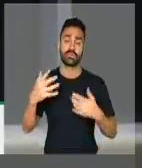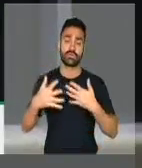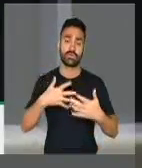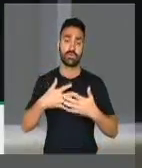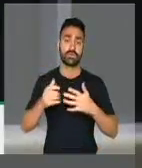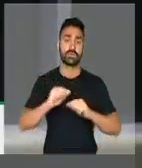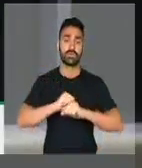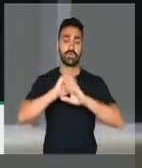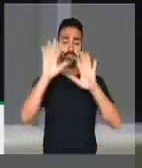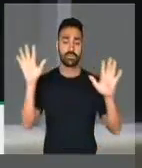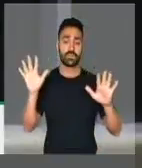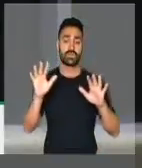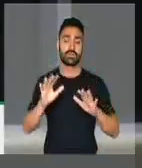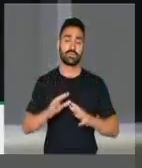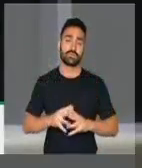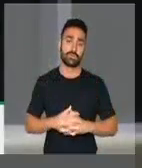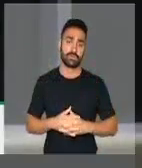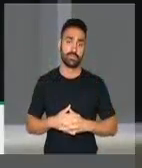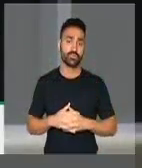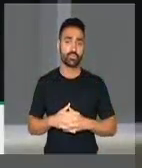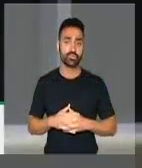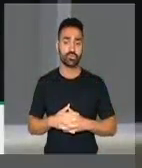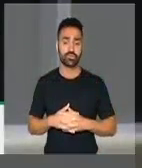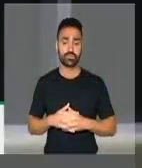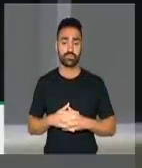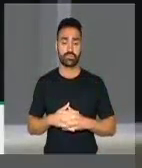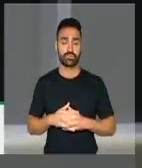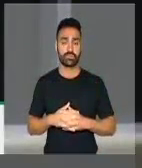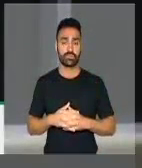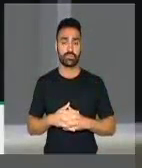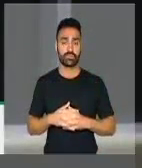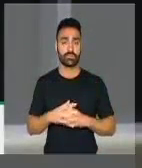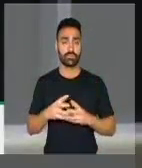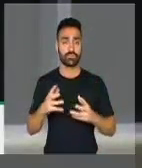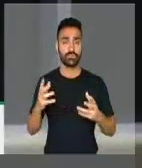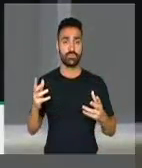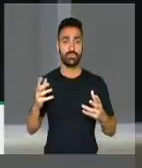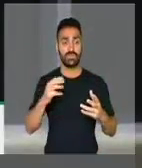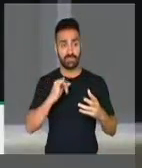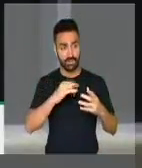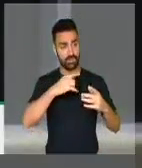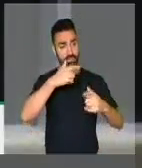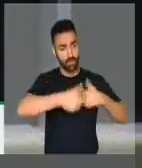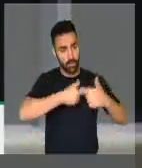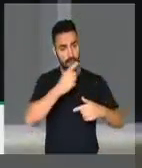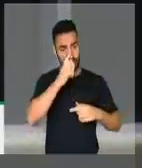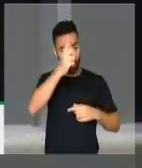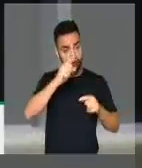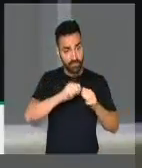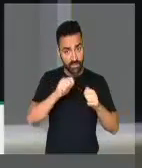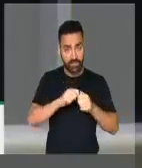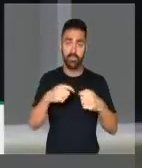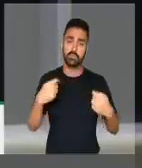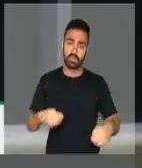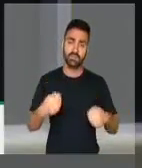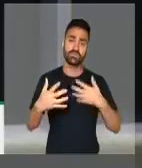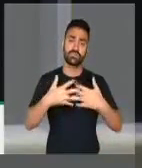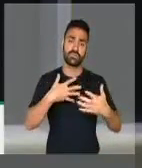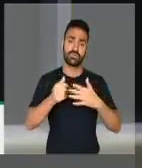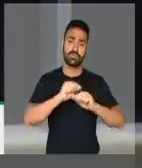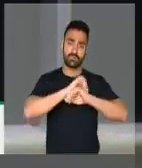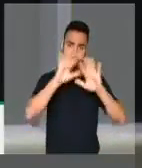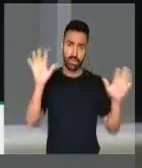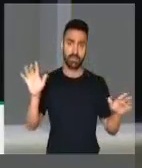transparência absoluta, preliminar a qualquer iniciativa que possa vir a atingir